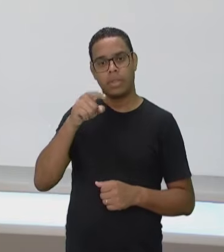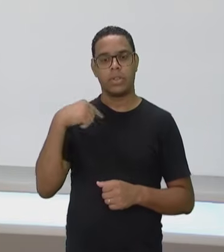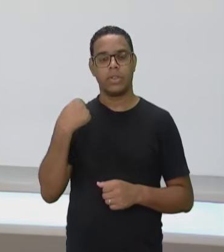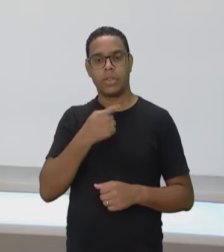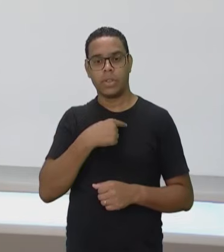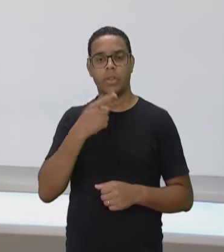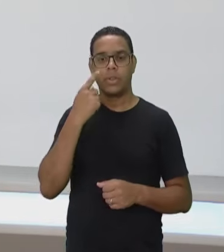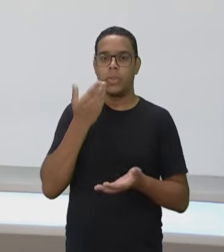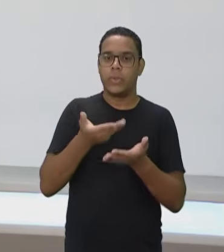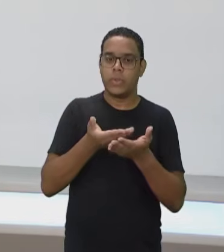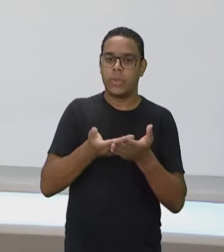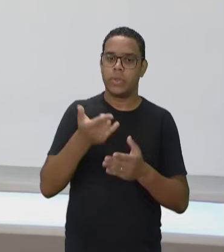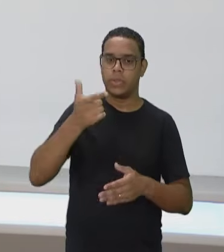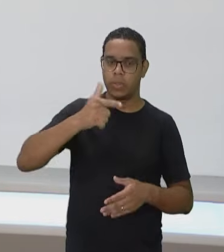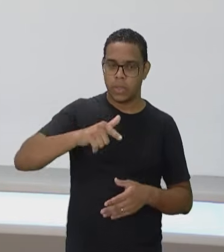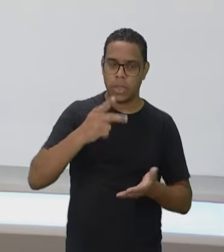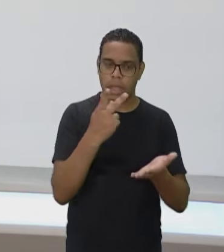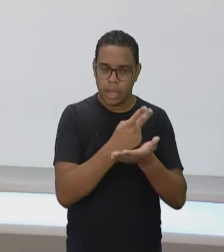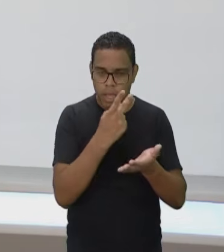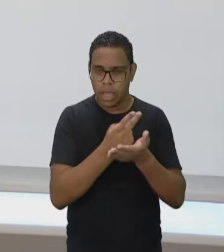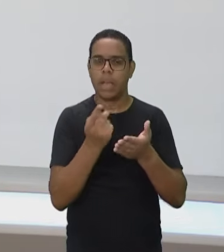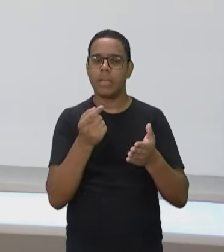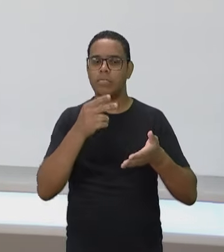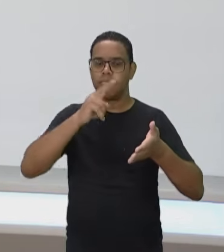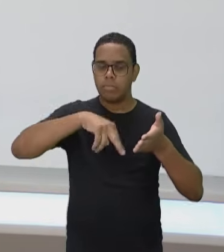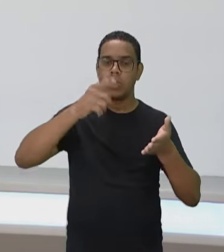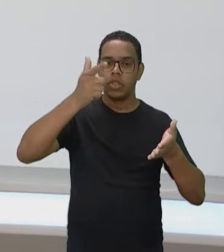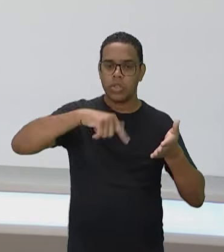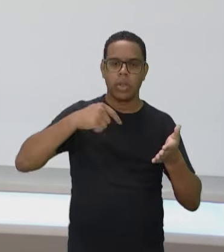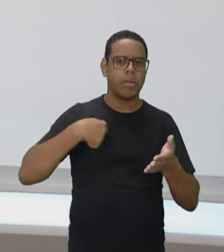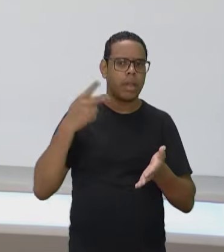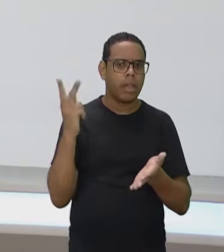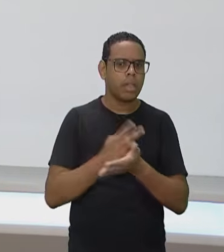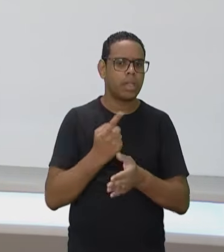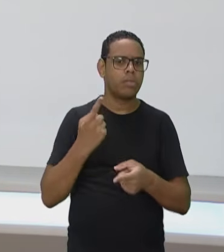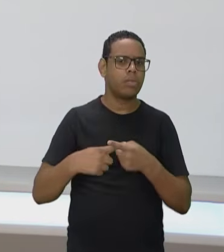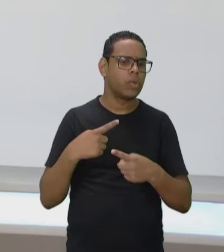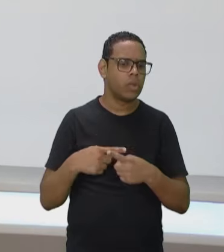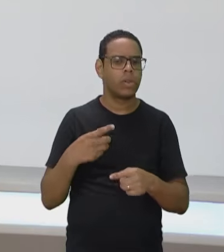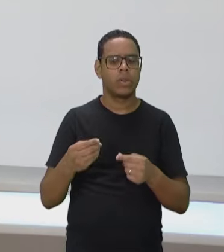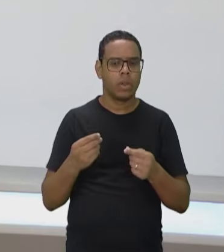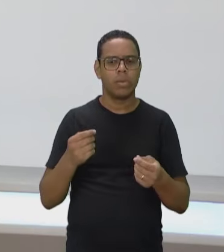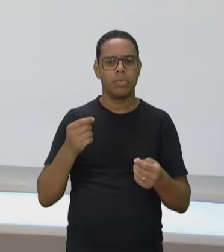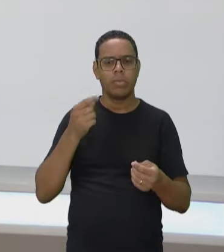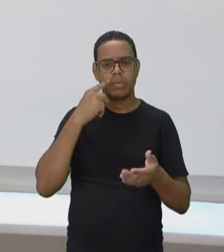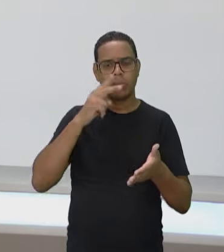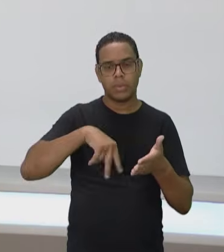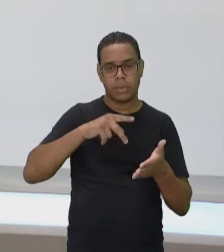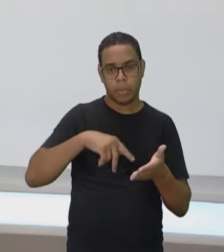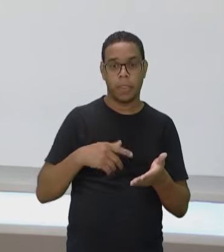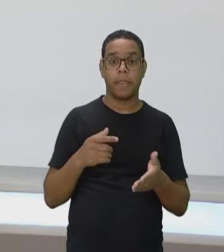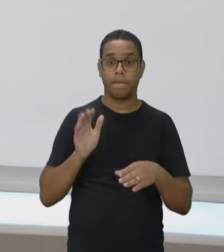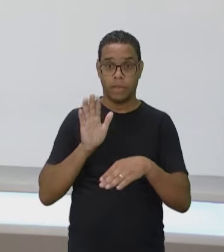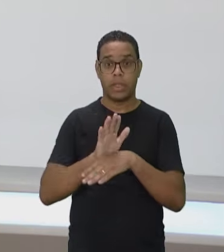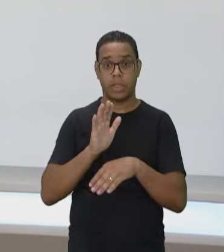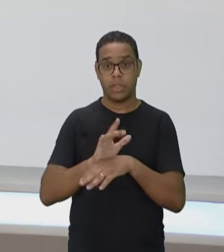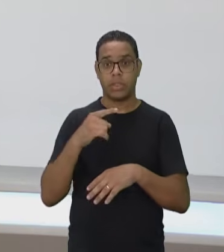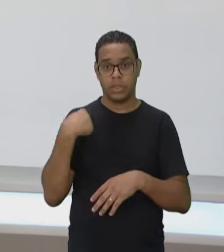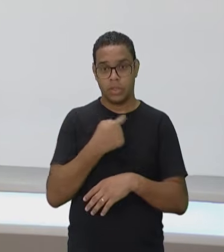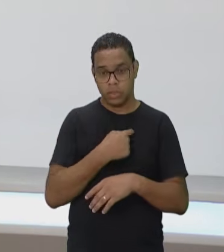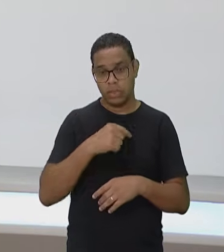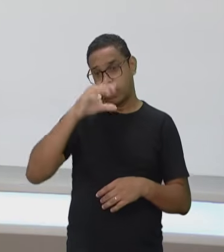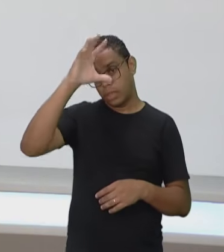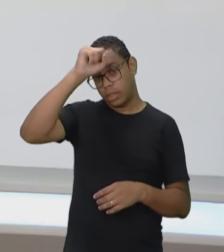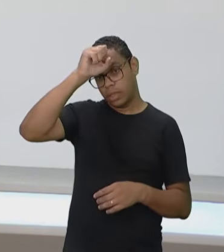gente rever as coisas que a gente errou e pensar onde foi que a gente errou, por que foi que a gente errou. Isso ajuda a gente